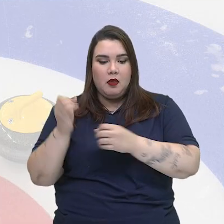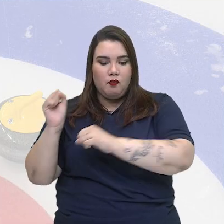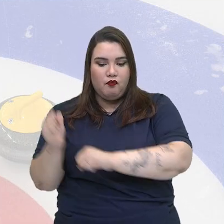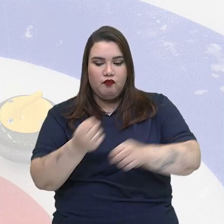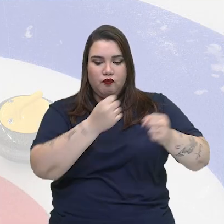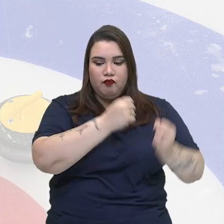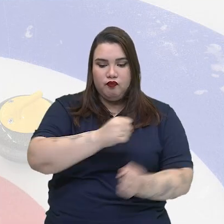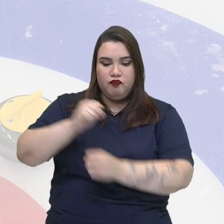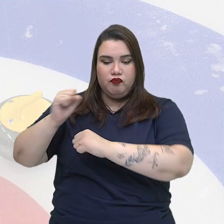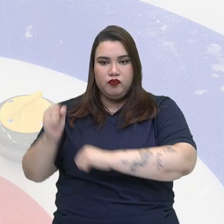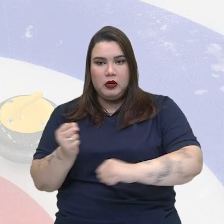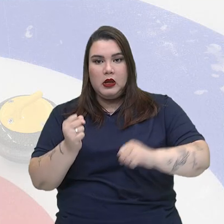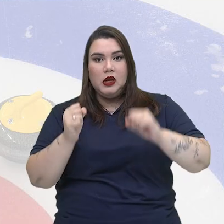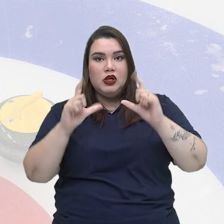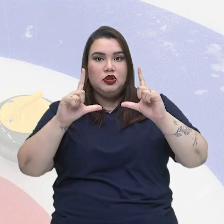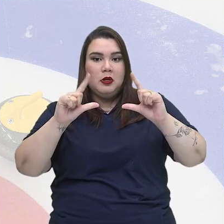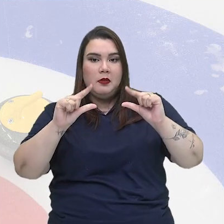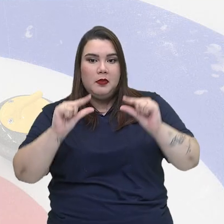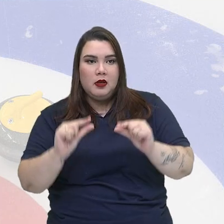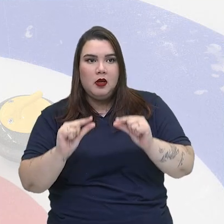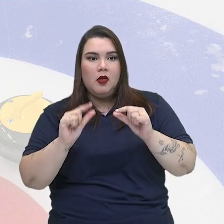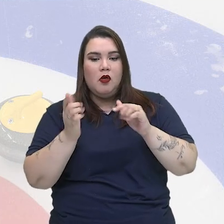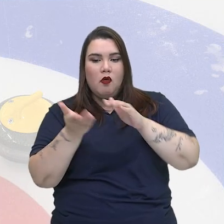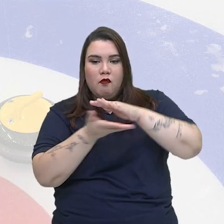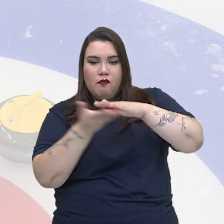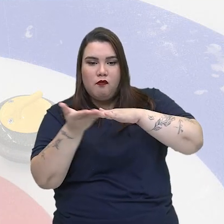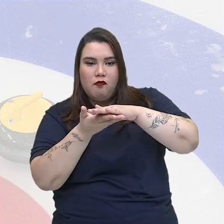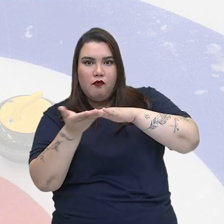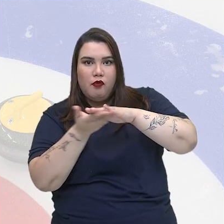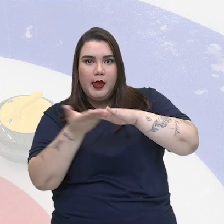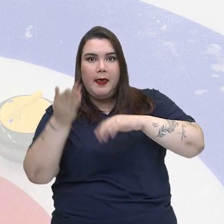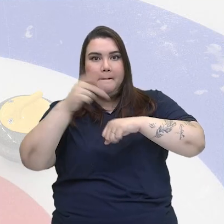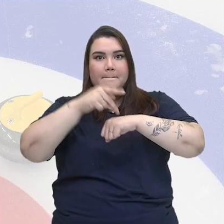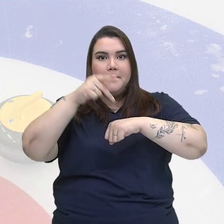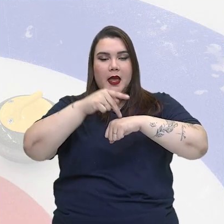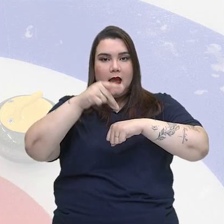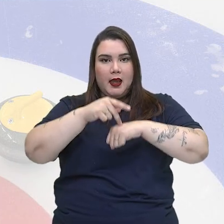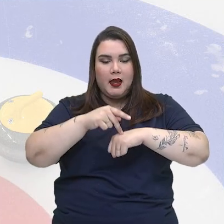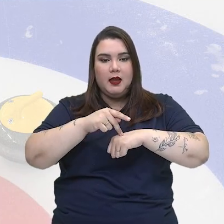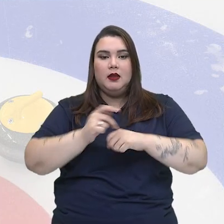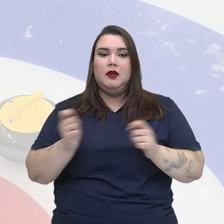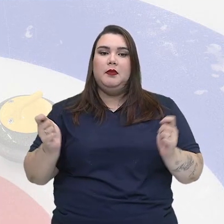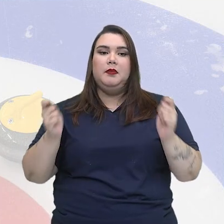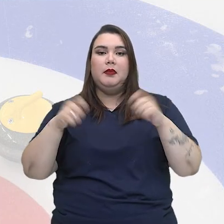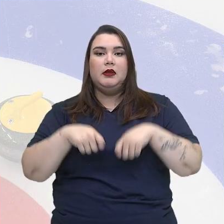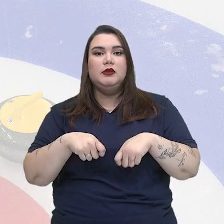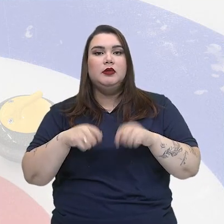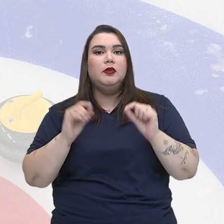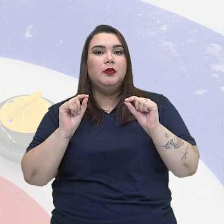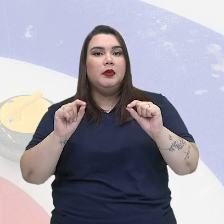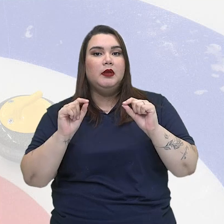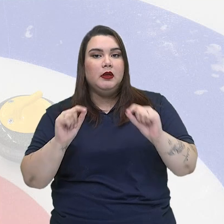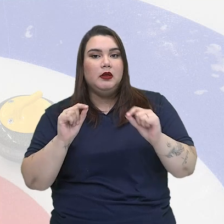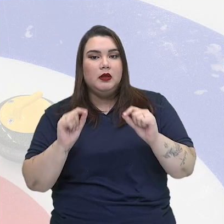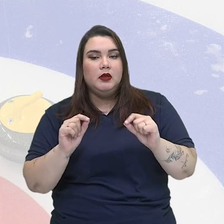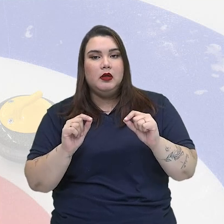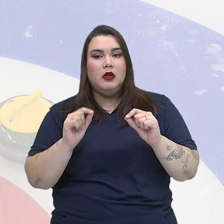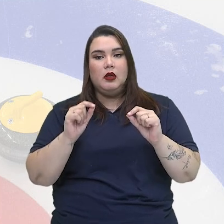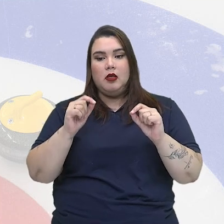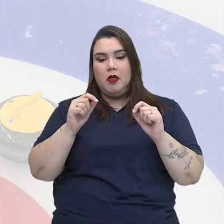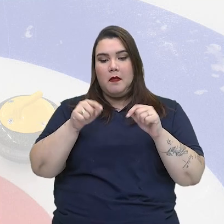a fricção sob a pedra. Serve para manter ou mudar a trajetória